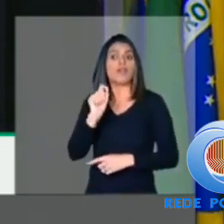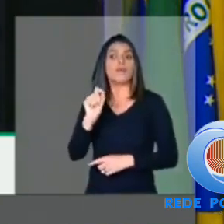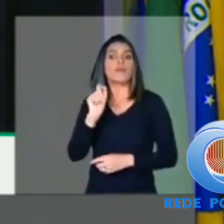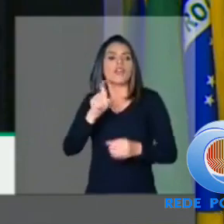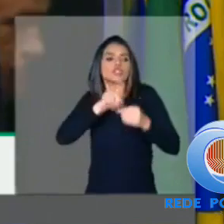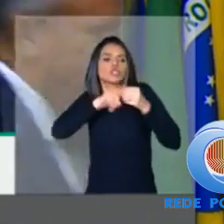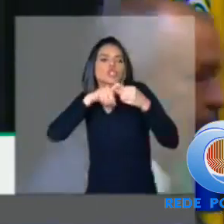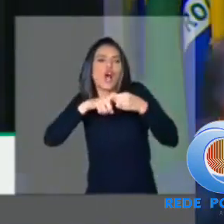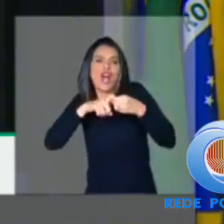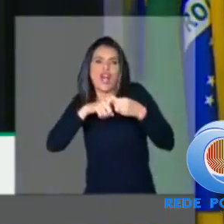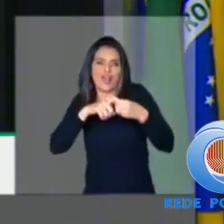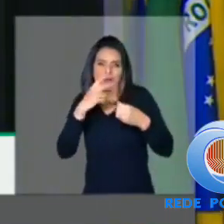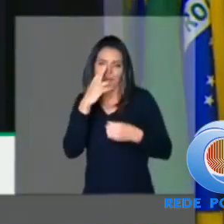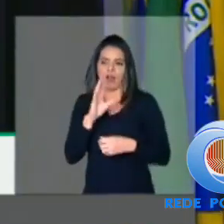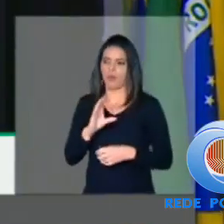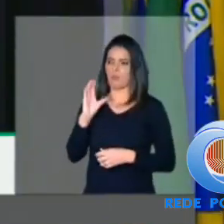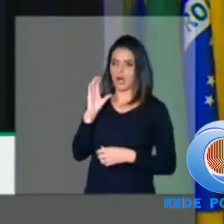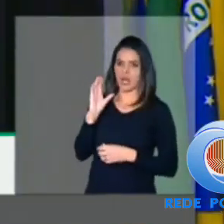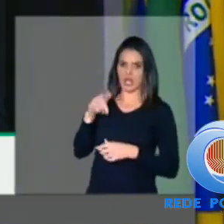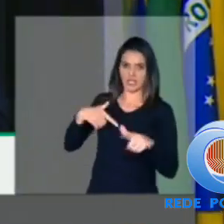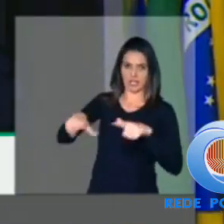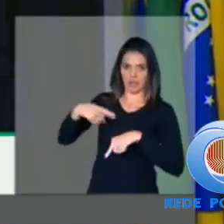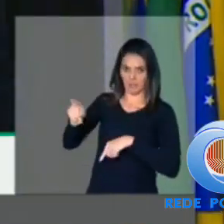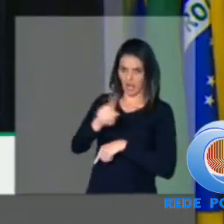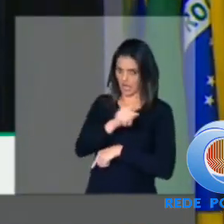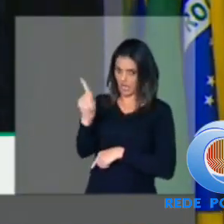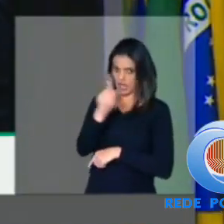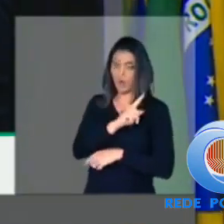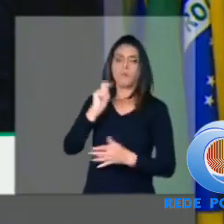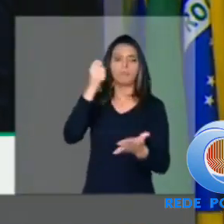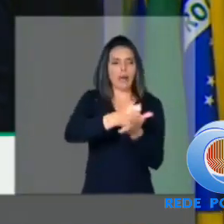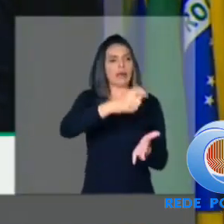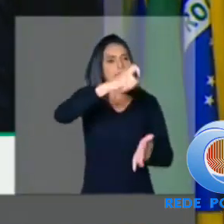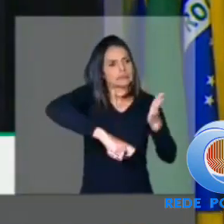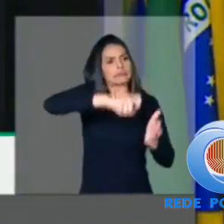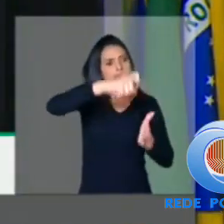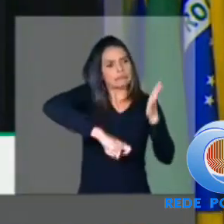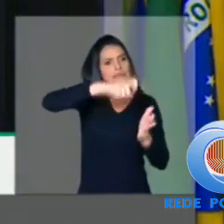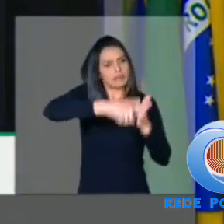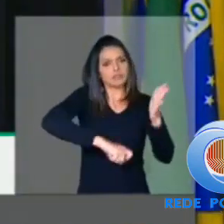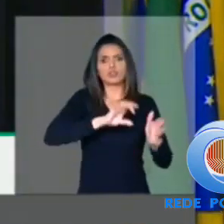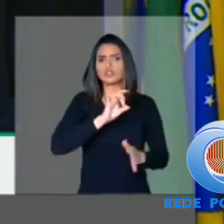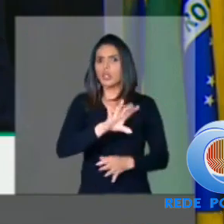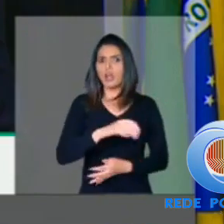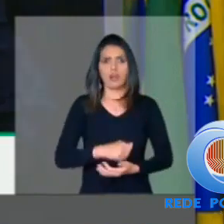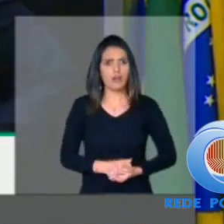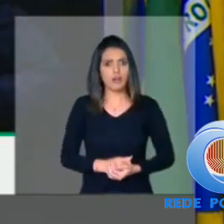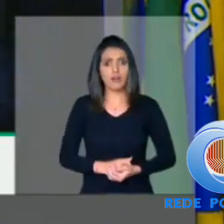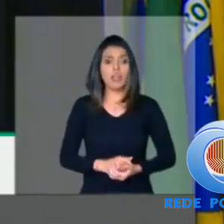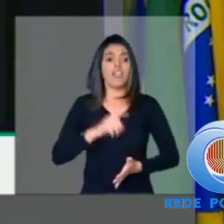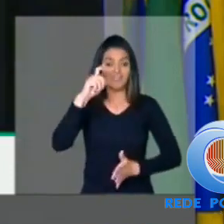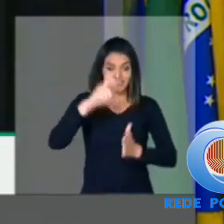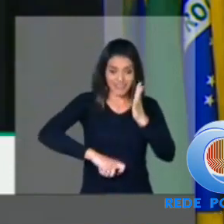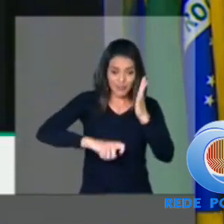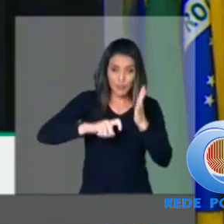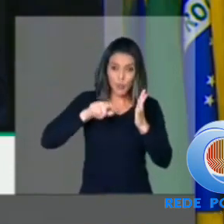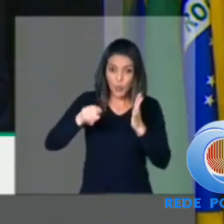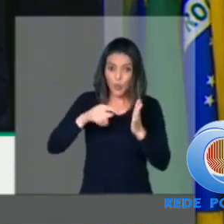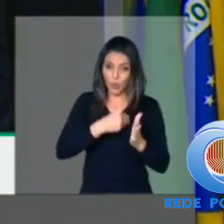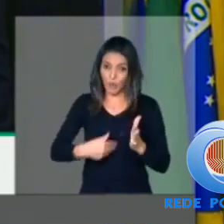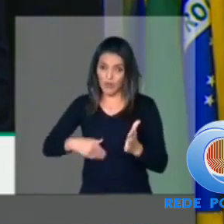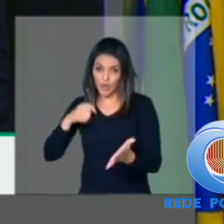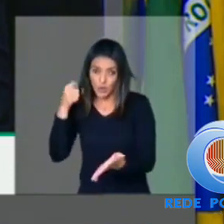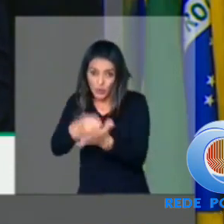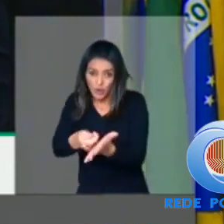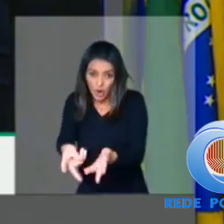só arrecada e não trabalha. E, aliás, é 38% de tributo. Nós estamos no caminho de incentivo. E, com isso,